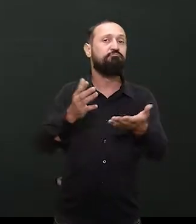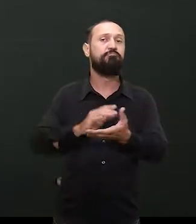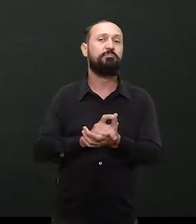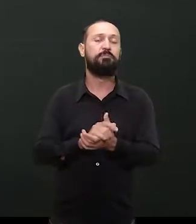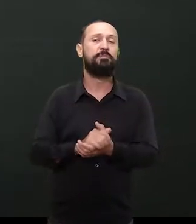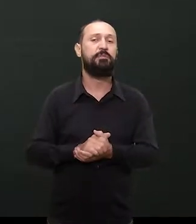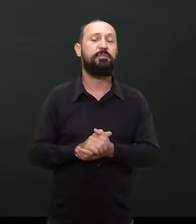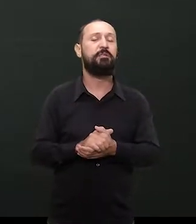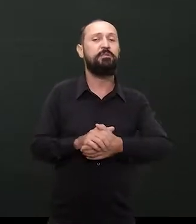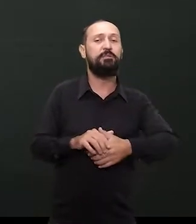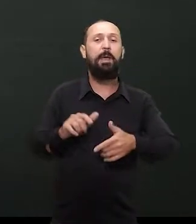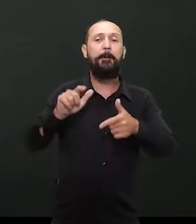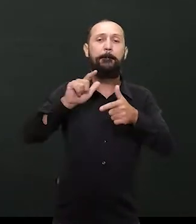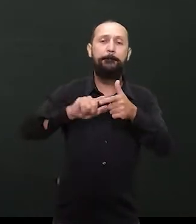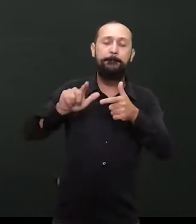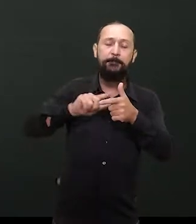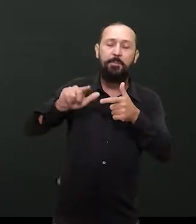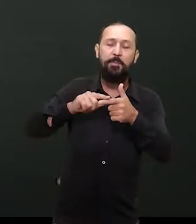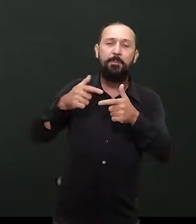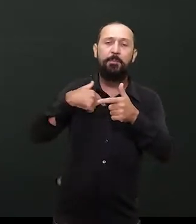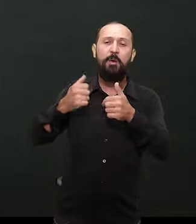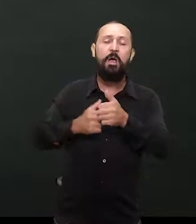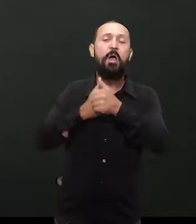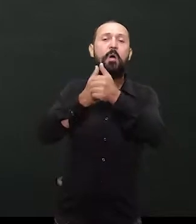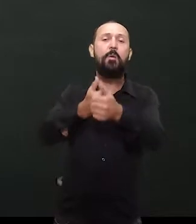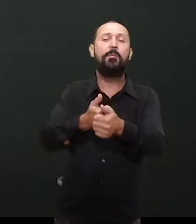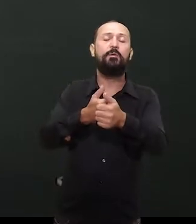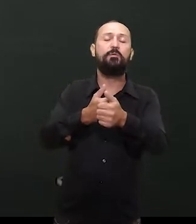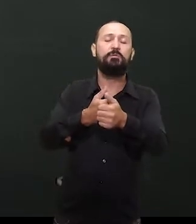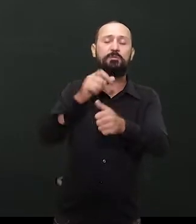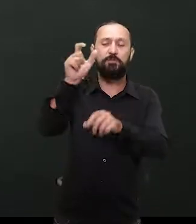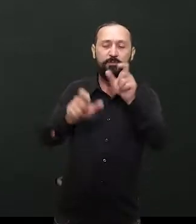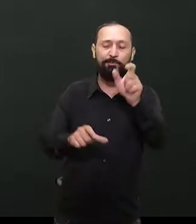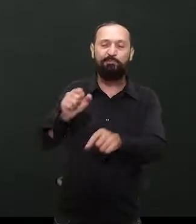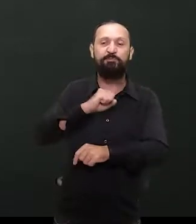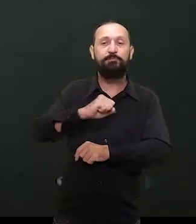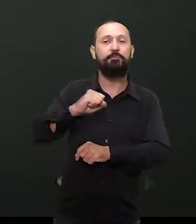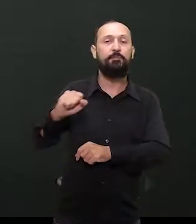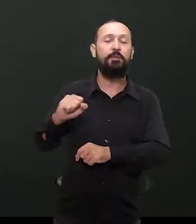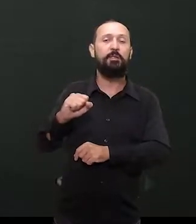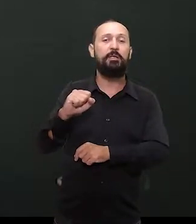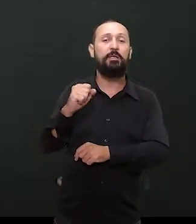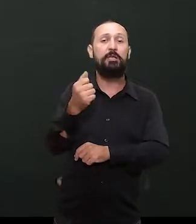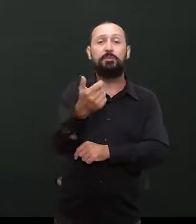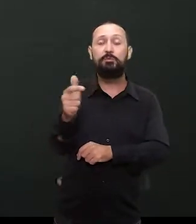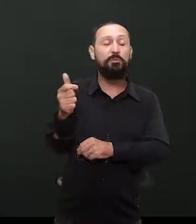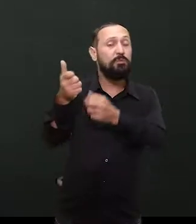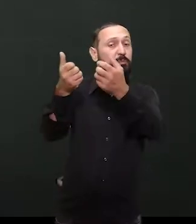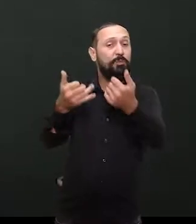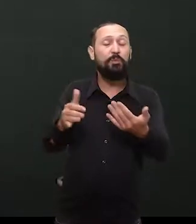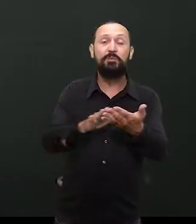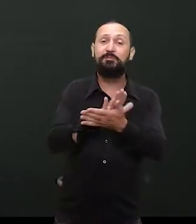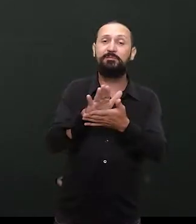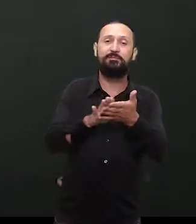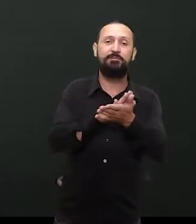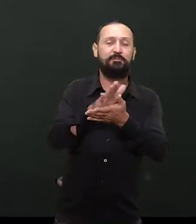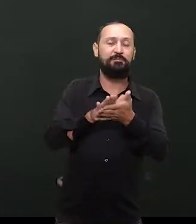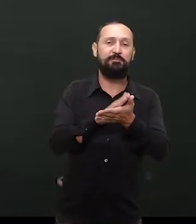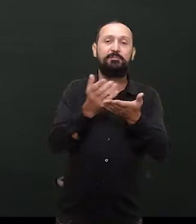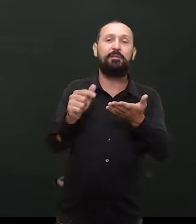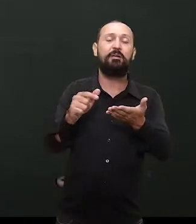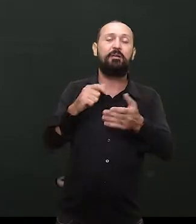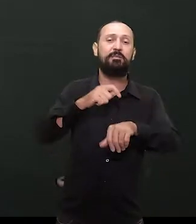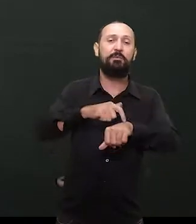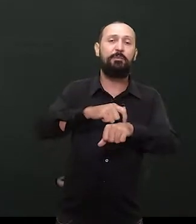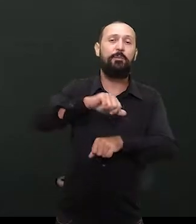e também essa celeuma acabou que acompanhando a previsão do feminicídio no código penal que também não falou nada perdeu O